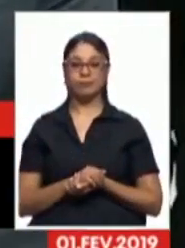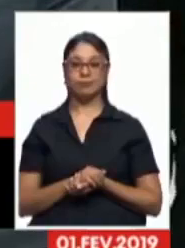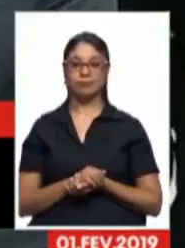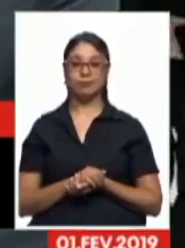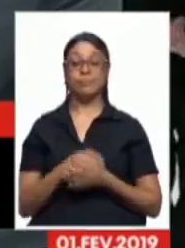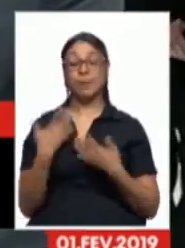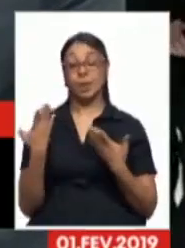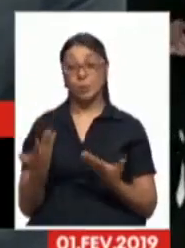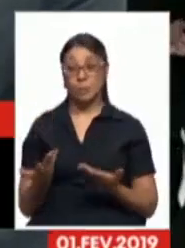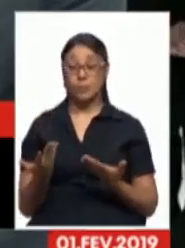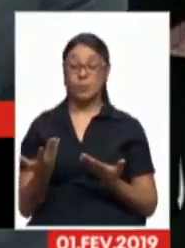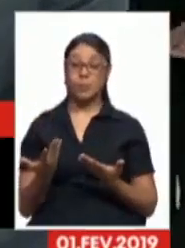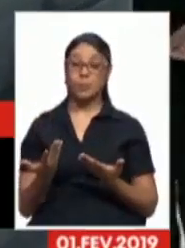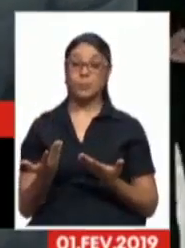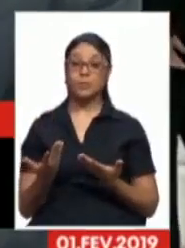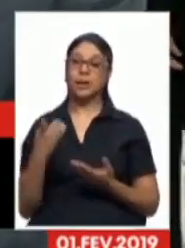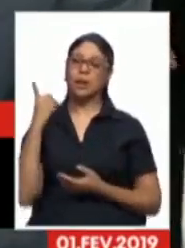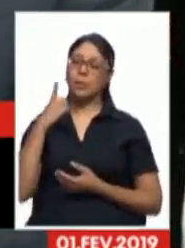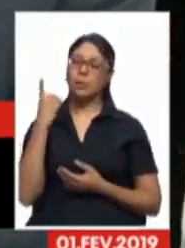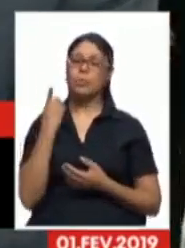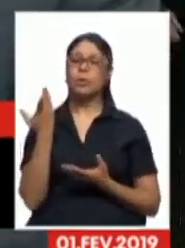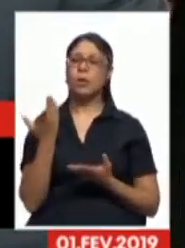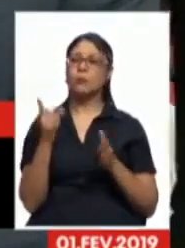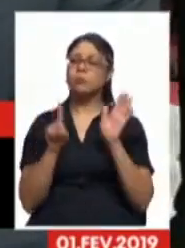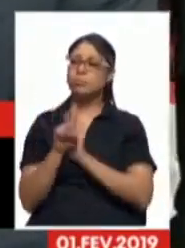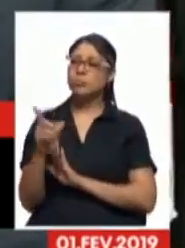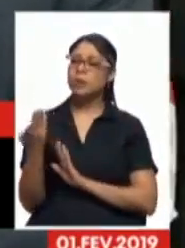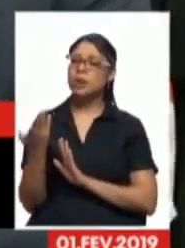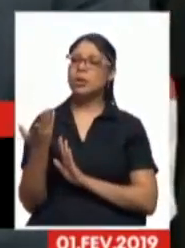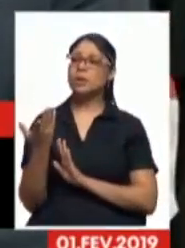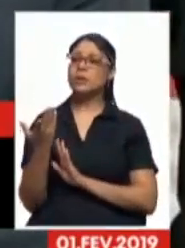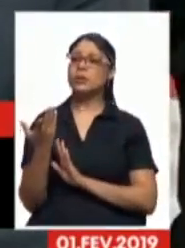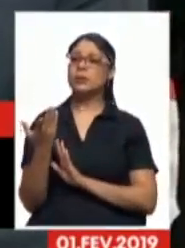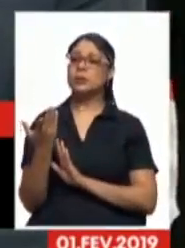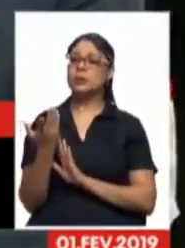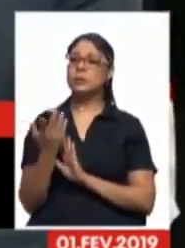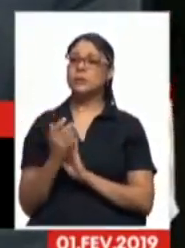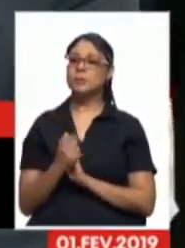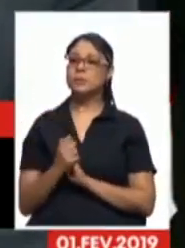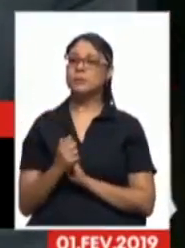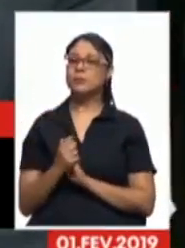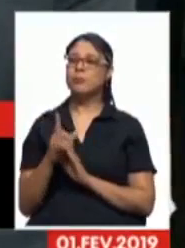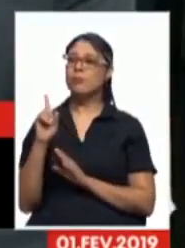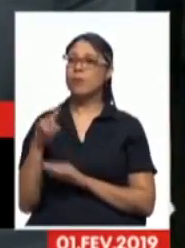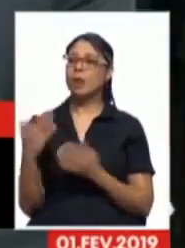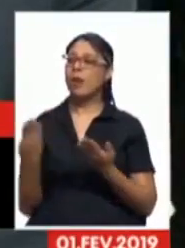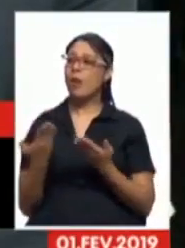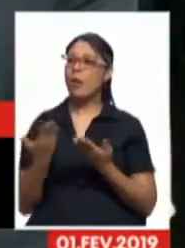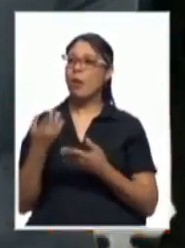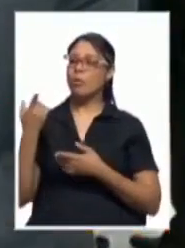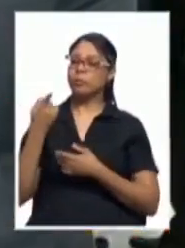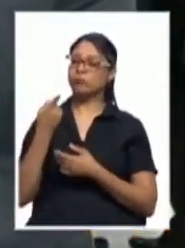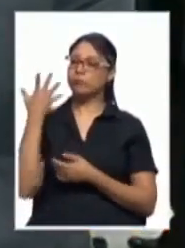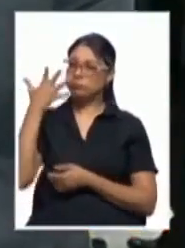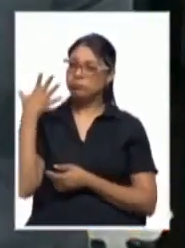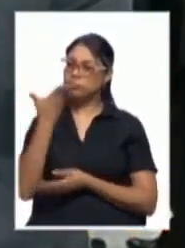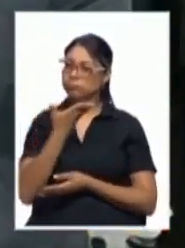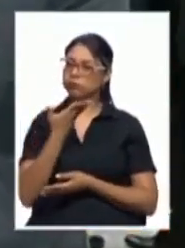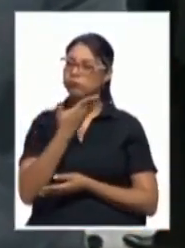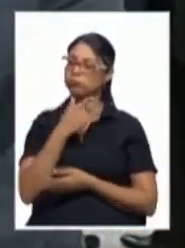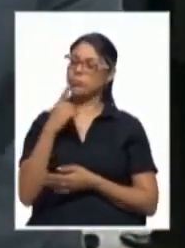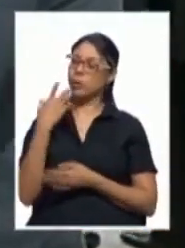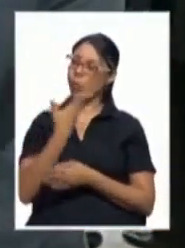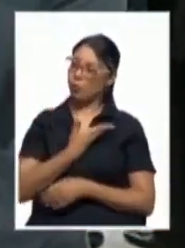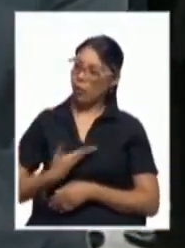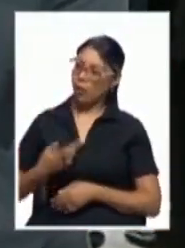Pois é, Joanita. Bom, deputado, eu gostaria de repercutir com o senhor justamente o discurso agora do governador Romeu Zema, que disse que